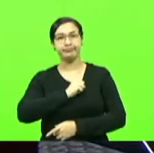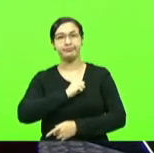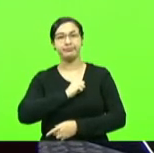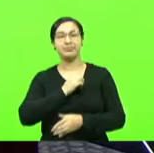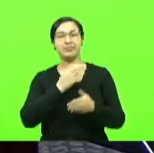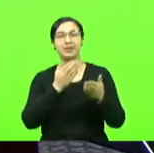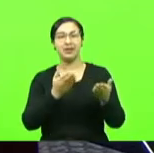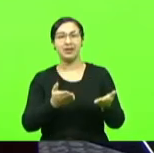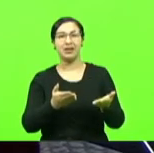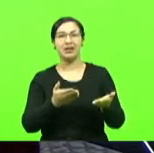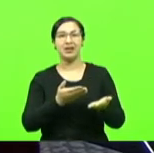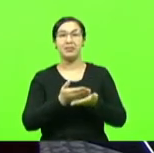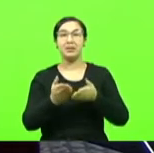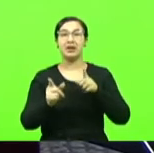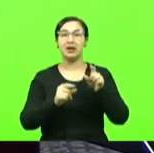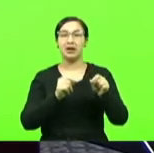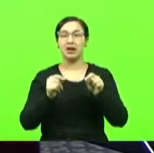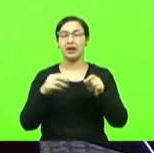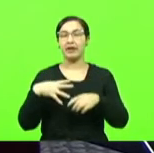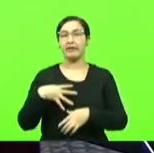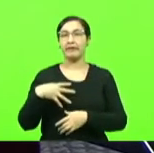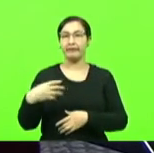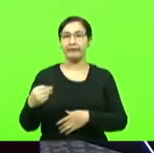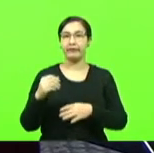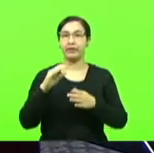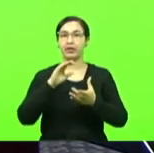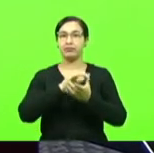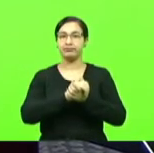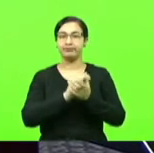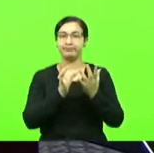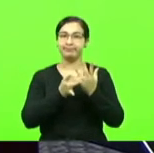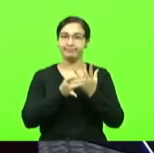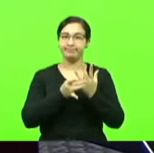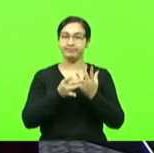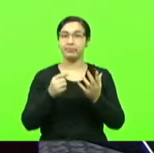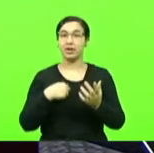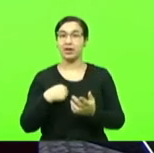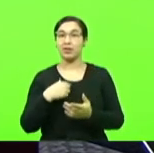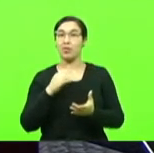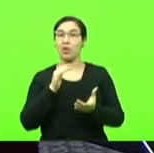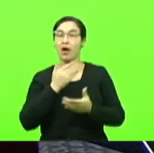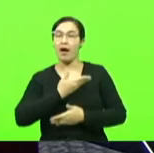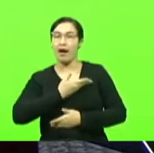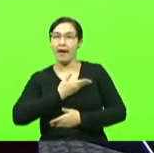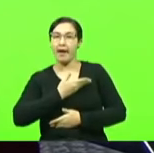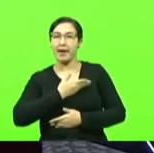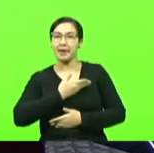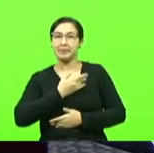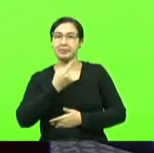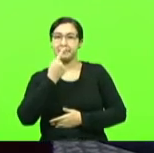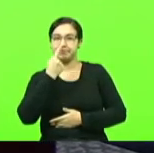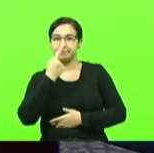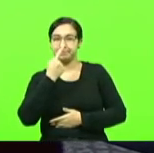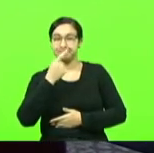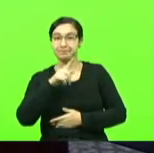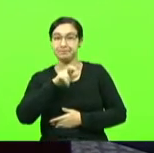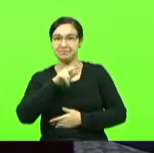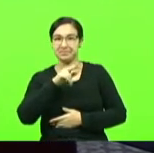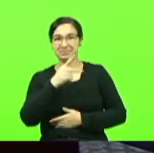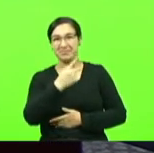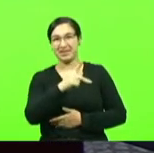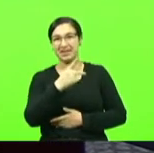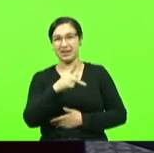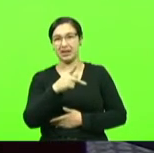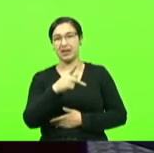esposa, filho, mas eu, pessoalmente, sou muito amigo mesmo da irmã. Tive poucas vezes com o Gilberto,